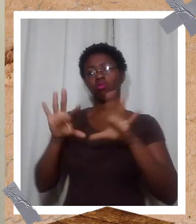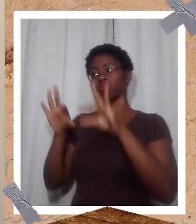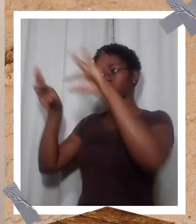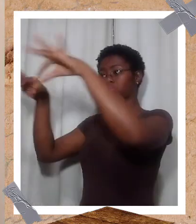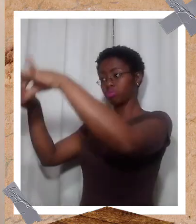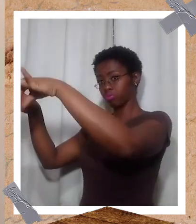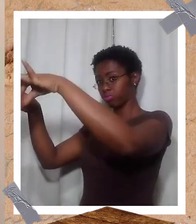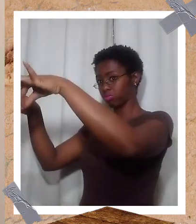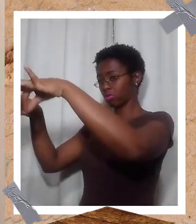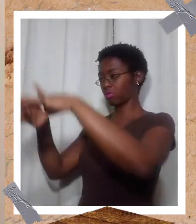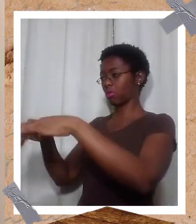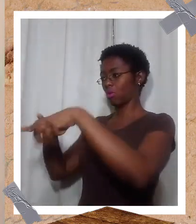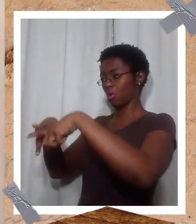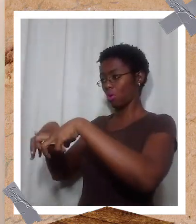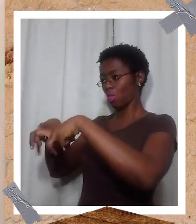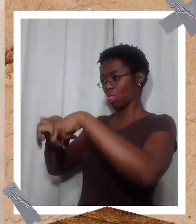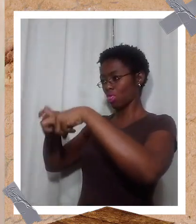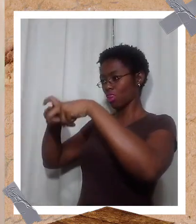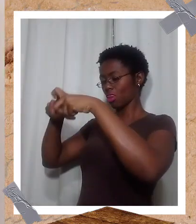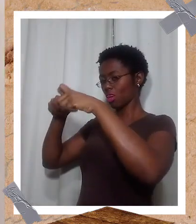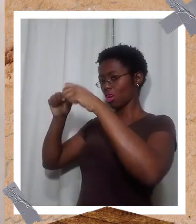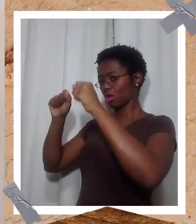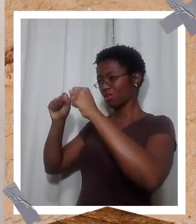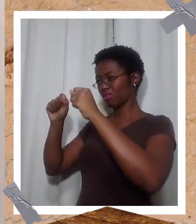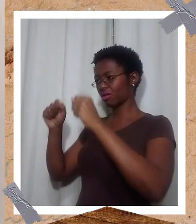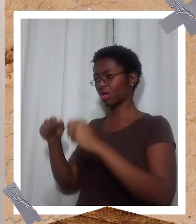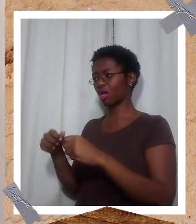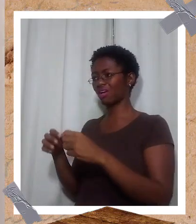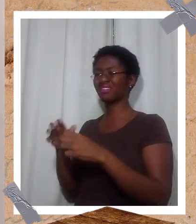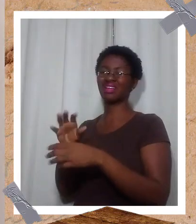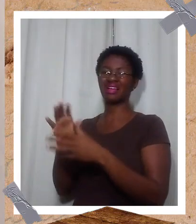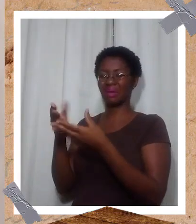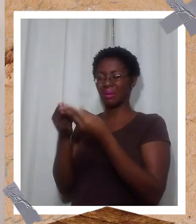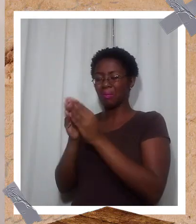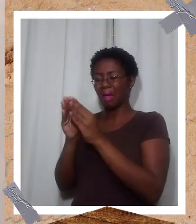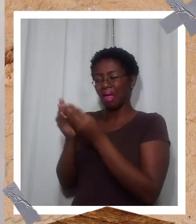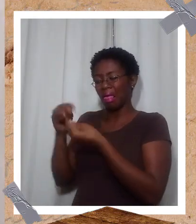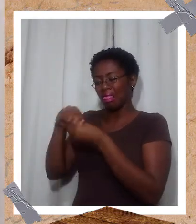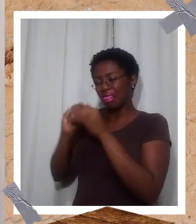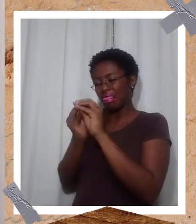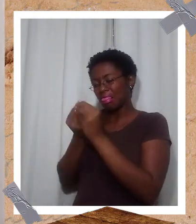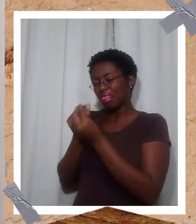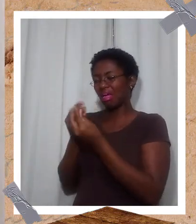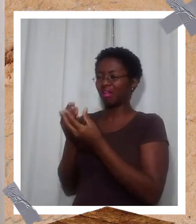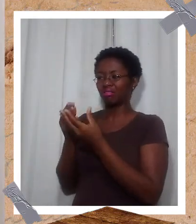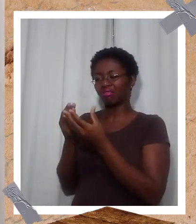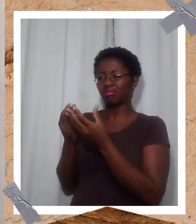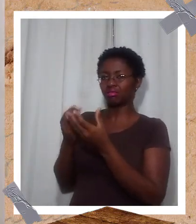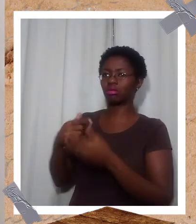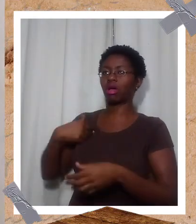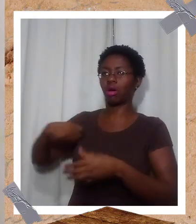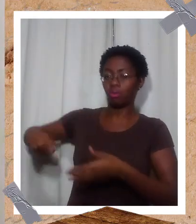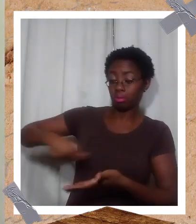secando. E aí, quando eu fui ler, ele estava todo cheio de orelha. Então, passei no ferro de passar